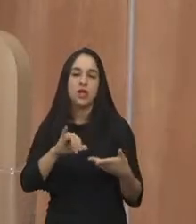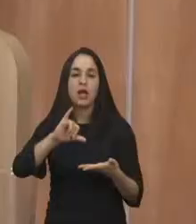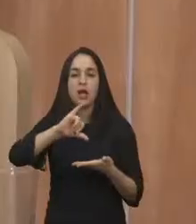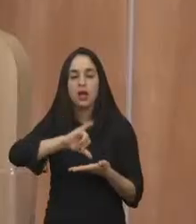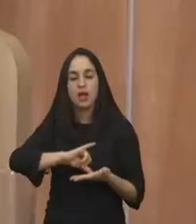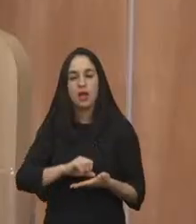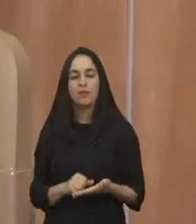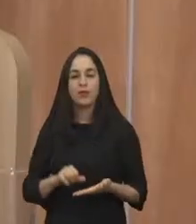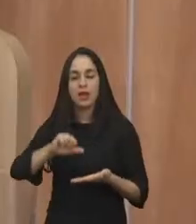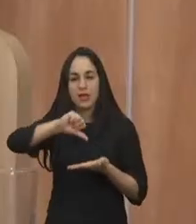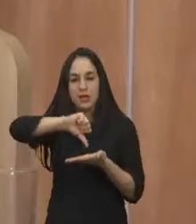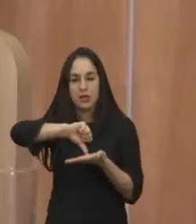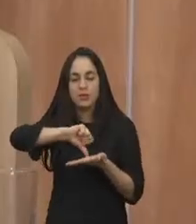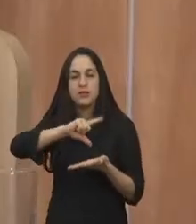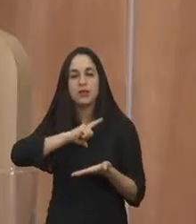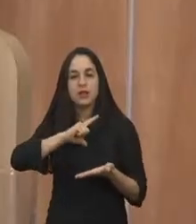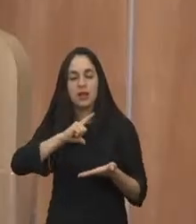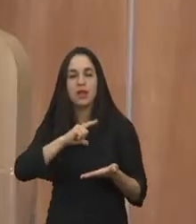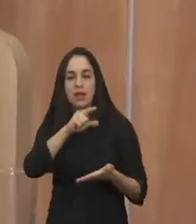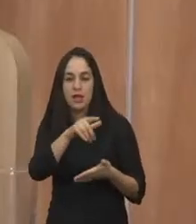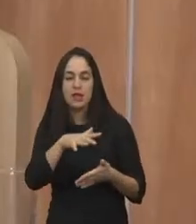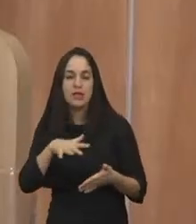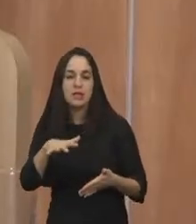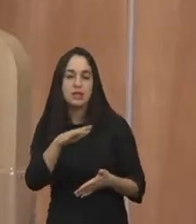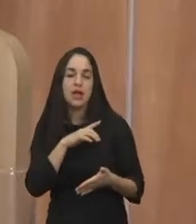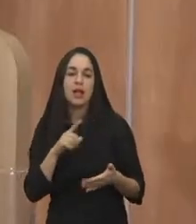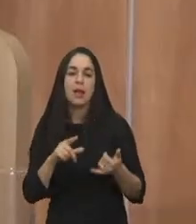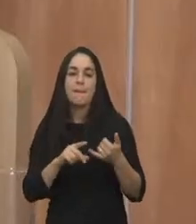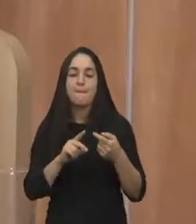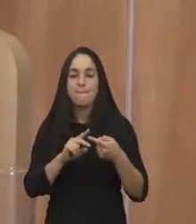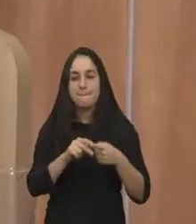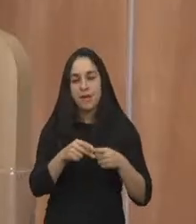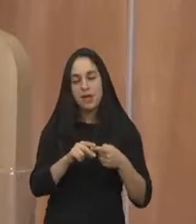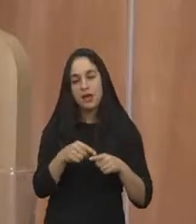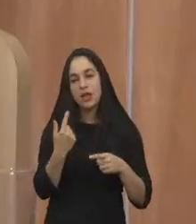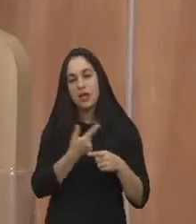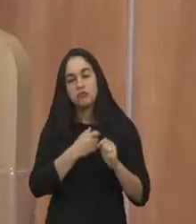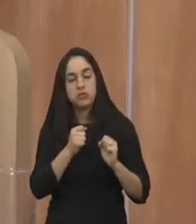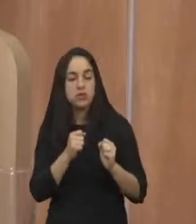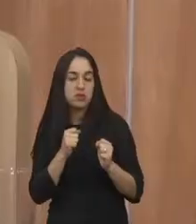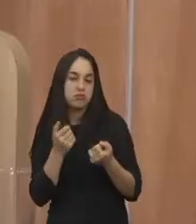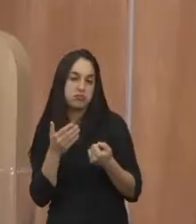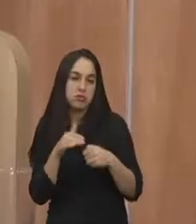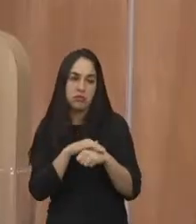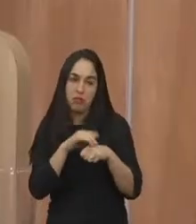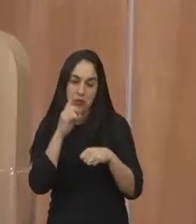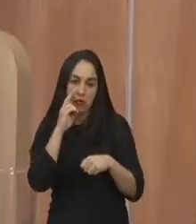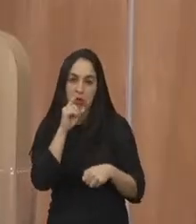tem essas áreas de mecânica, automação e elétrica também. A gente concorreria com eles, né? De certa forma.